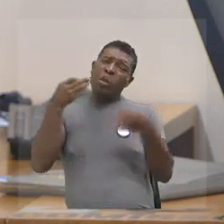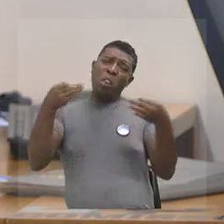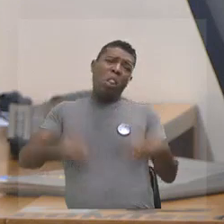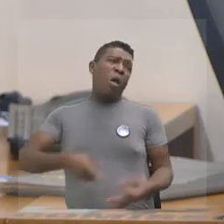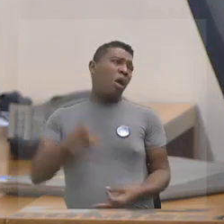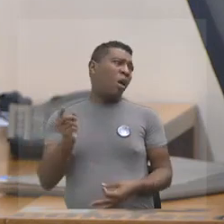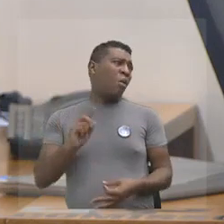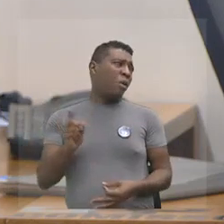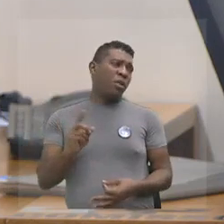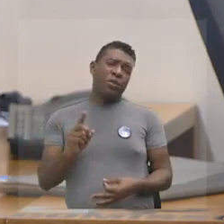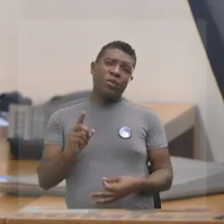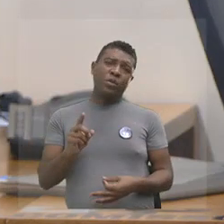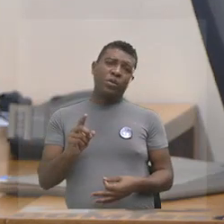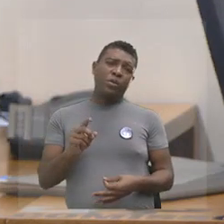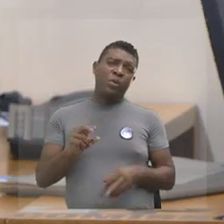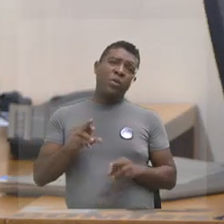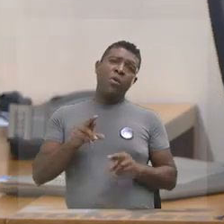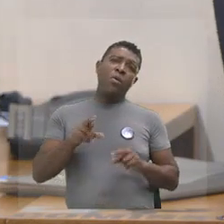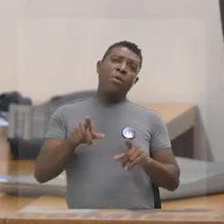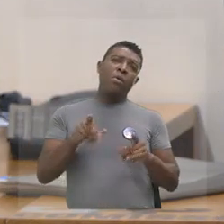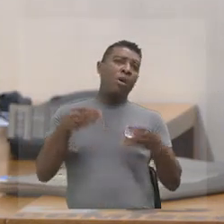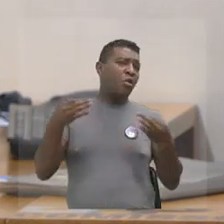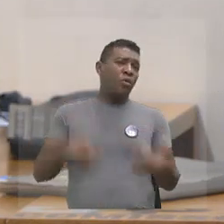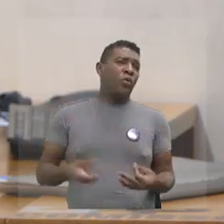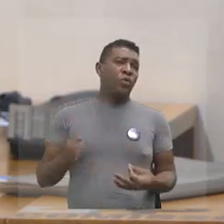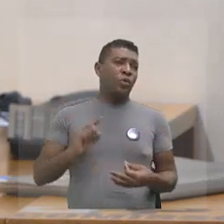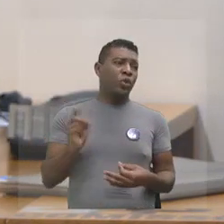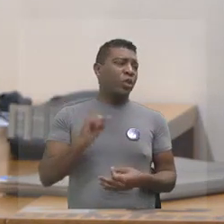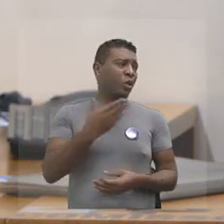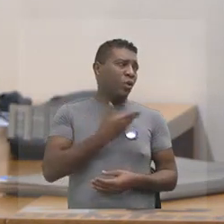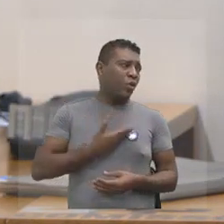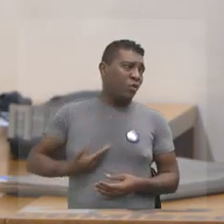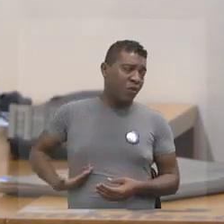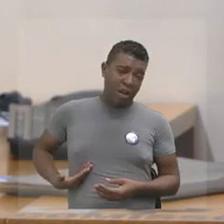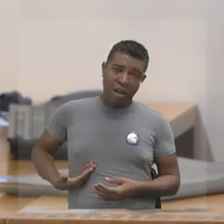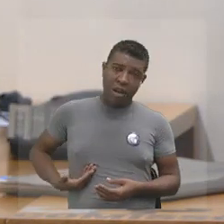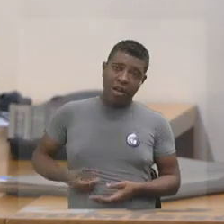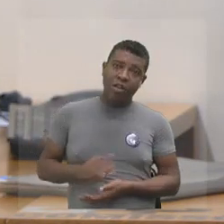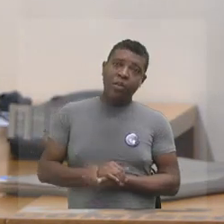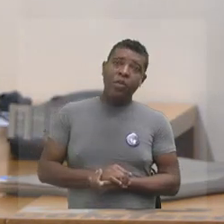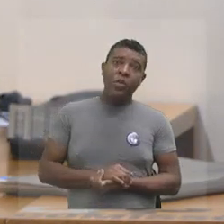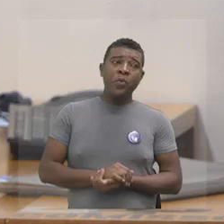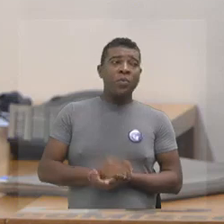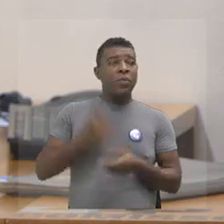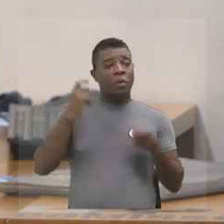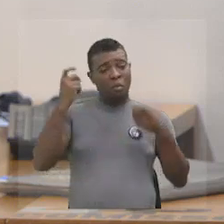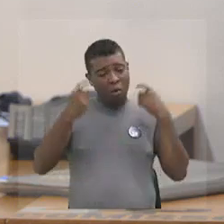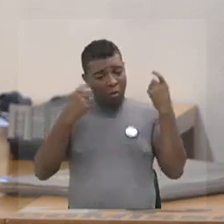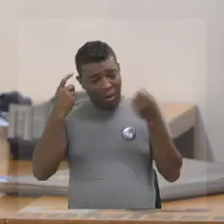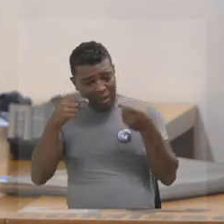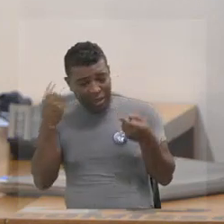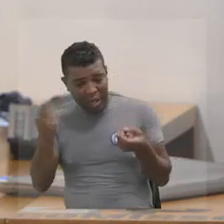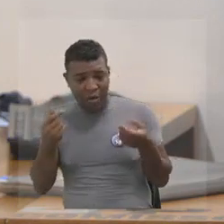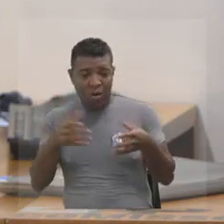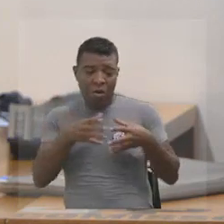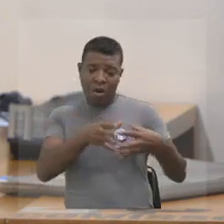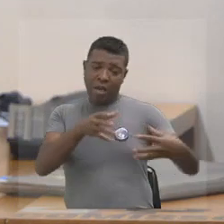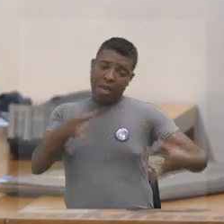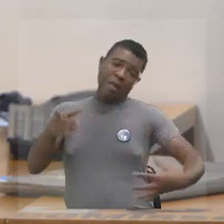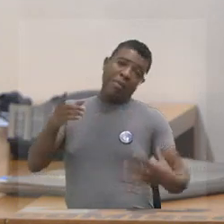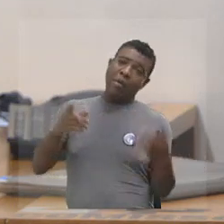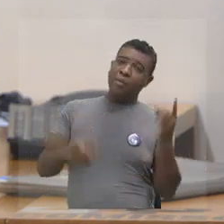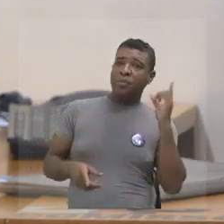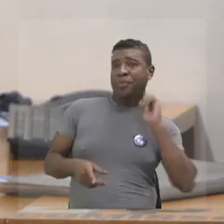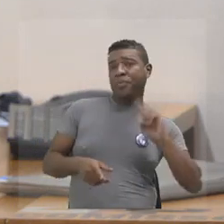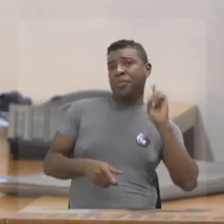injustiça que se comete com esse governo que tem se preocupado e muito com o crescimento com desenvolvimento de Minas Gerais mas